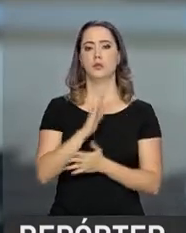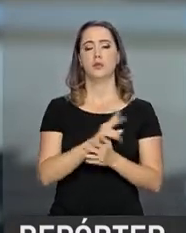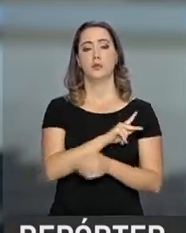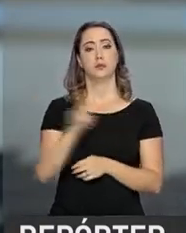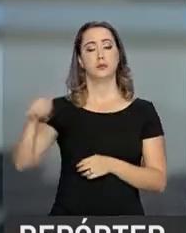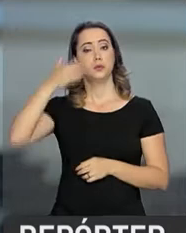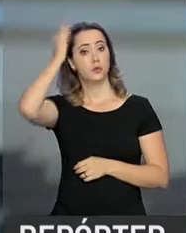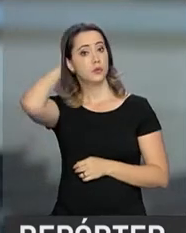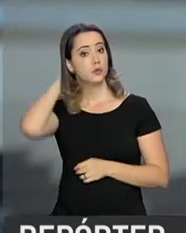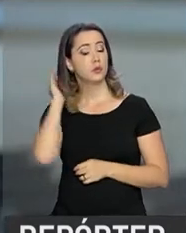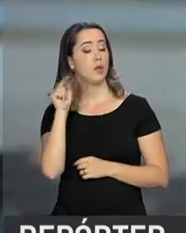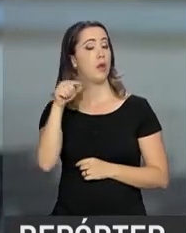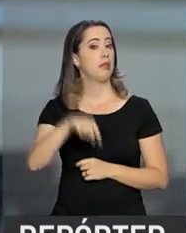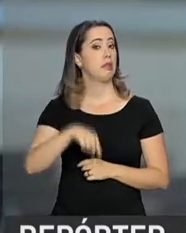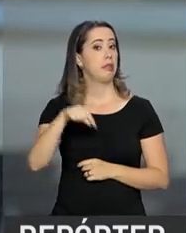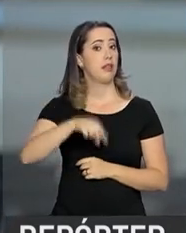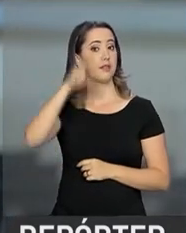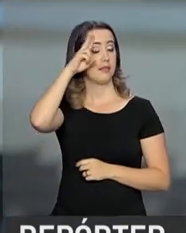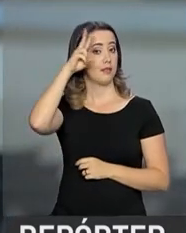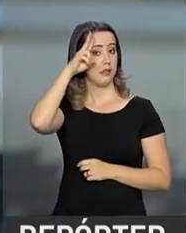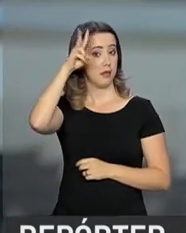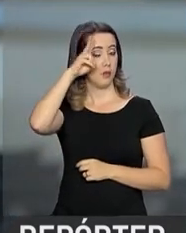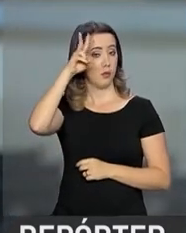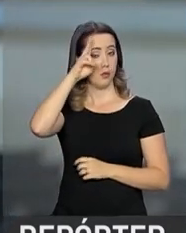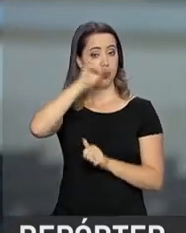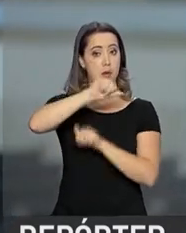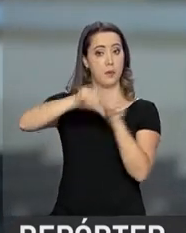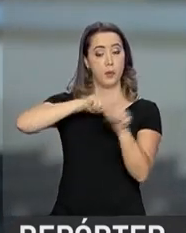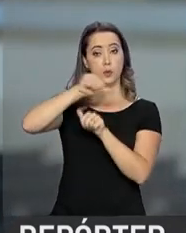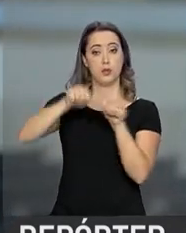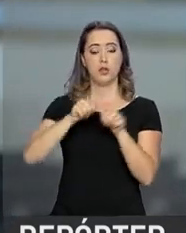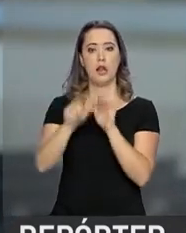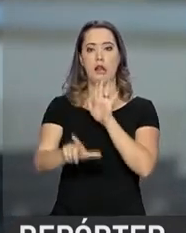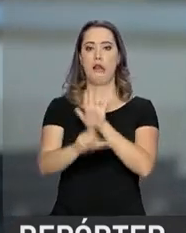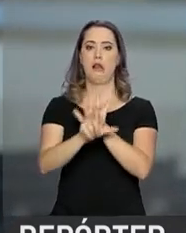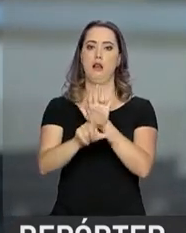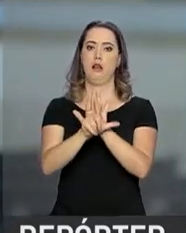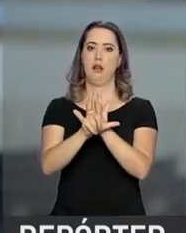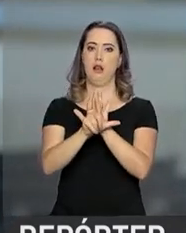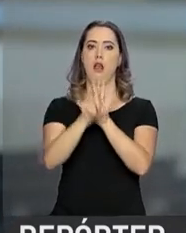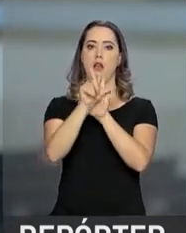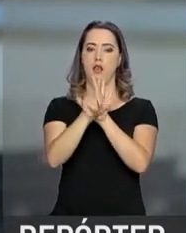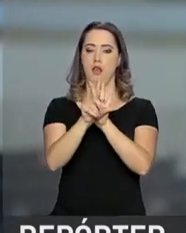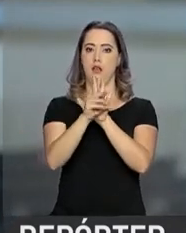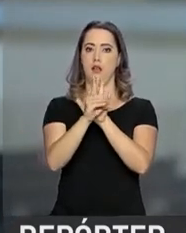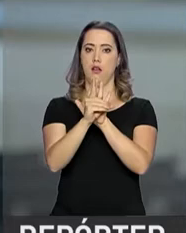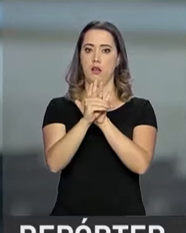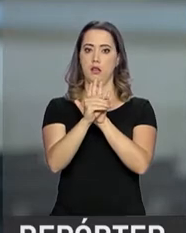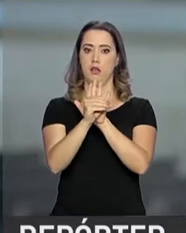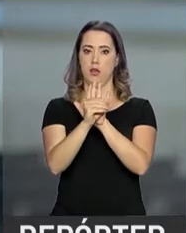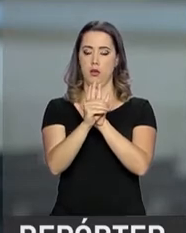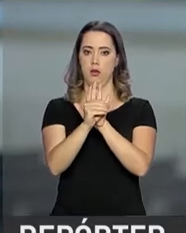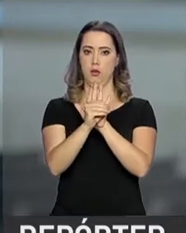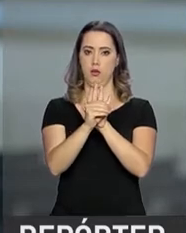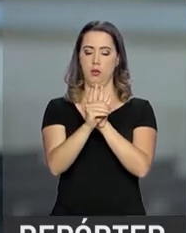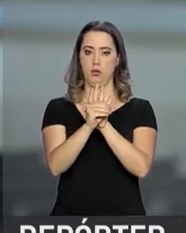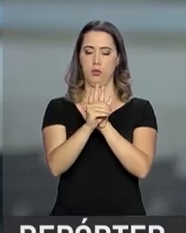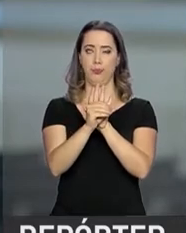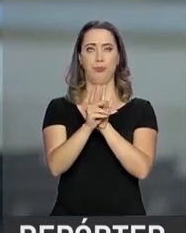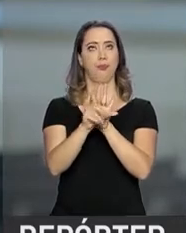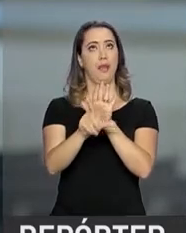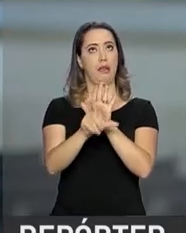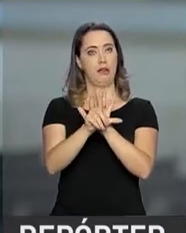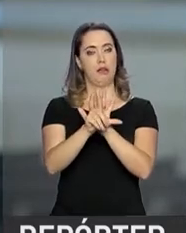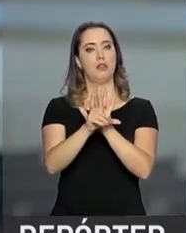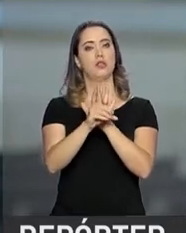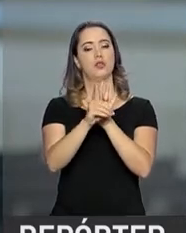presidente Michel Temer nesta segunda-feira e altera a Lei de Diretrizes e Bases da Educação Nacional.